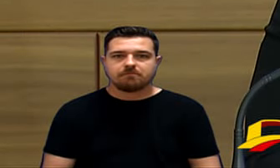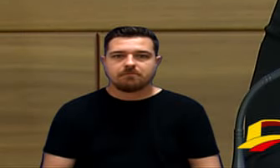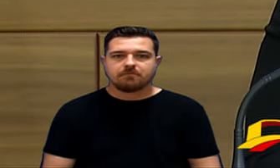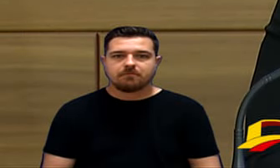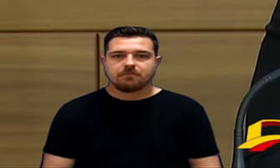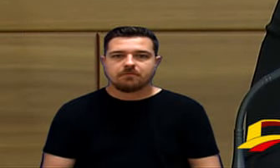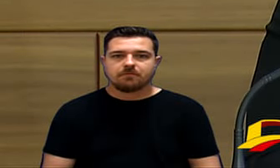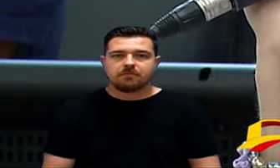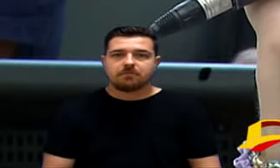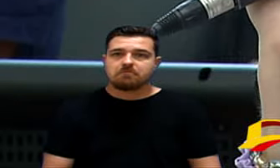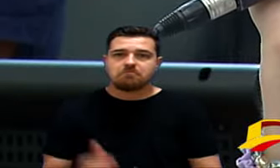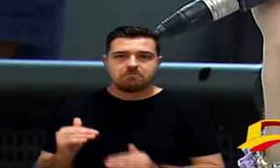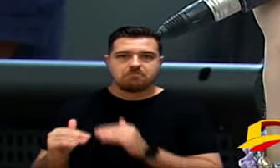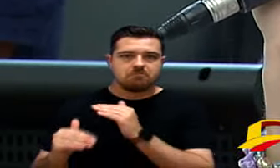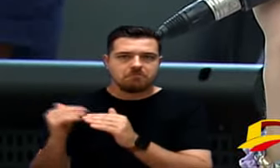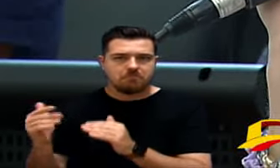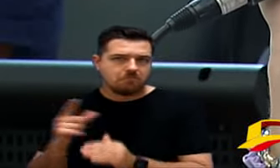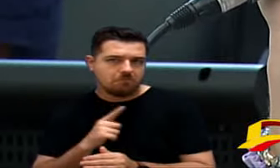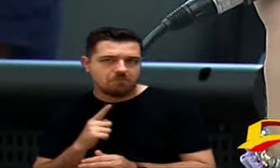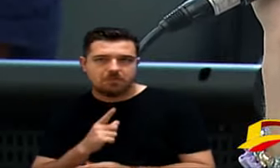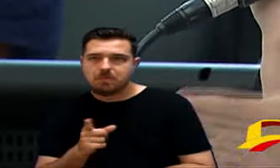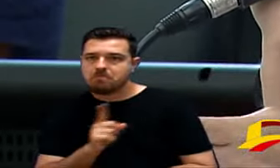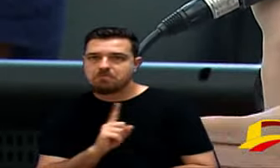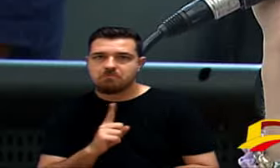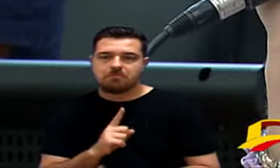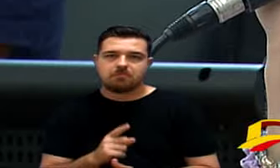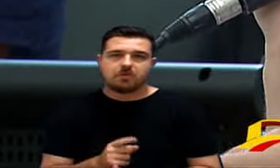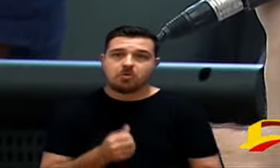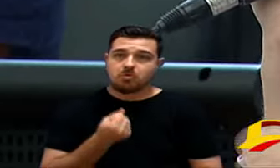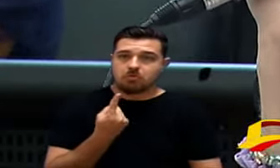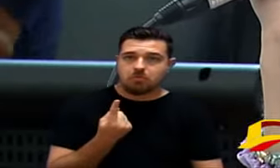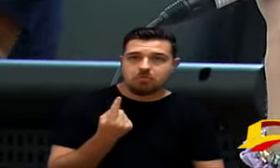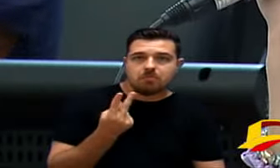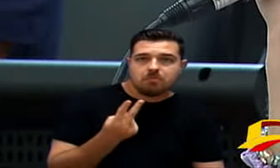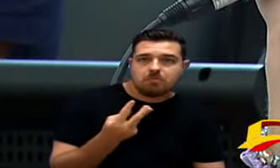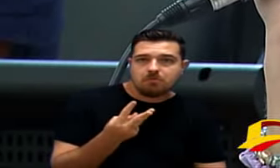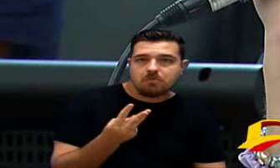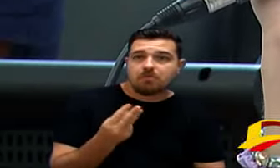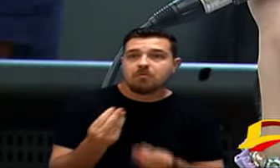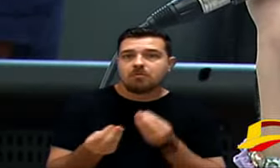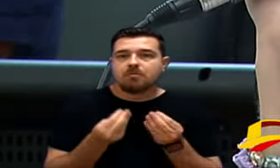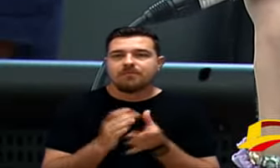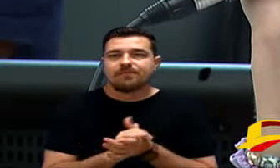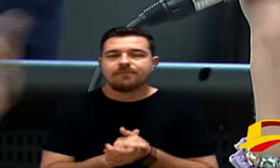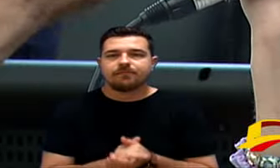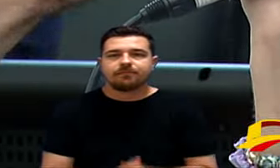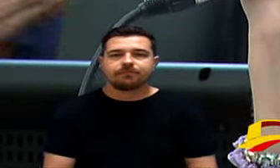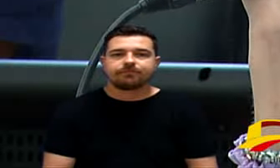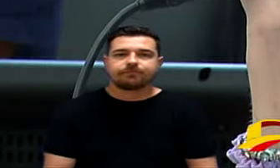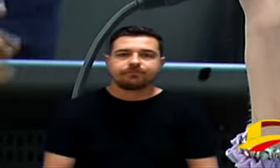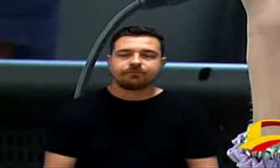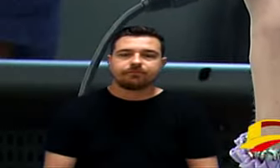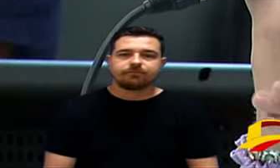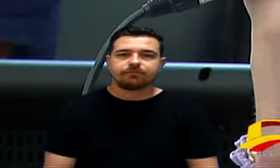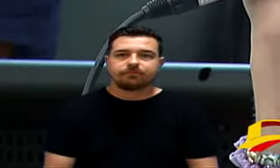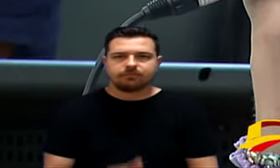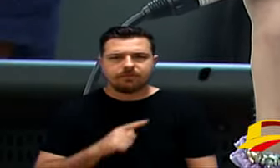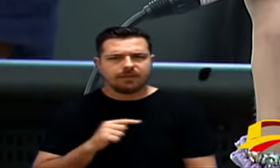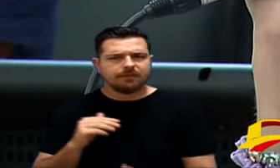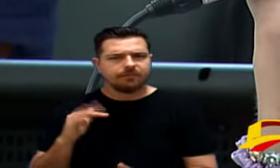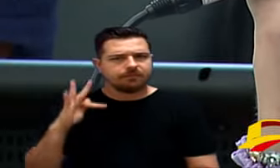mais cargo daí tem evolução classe um ou primeira classe segunda classe como que se dá isso e tem uma